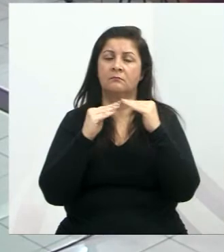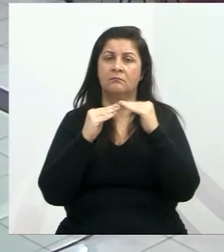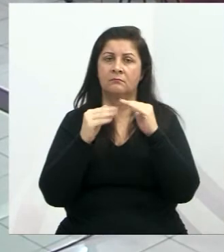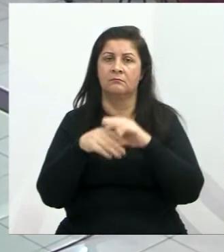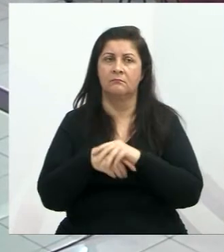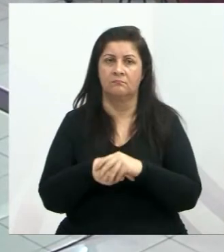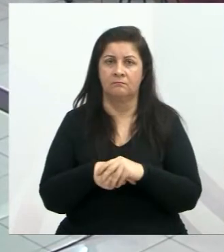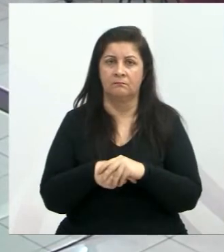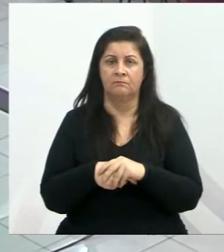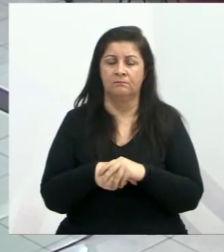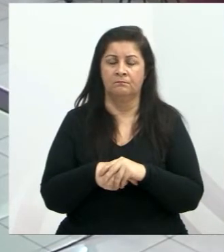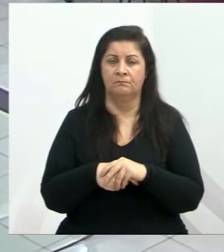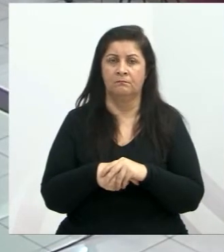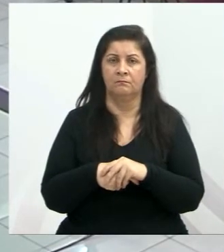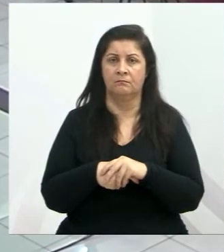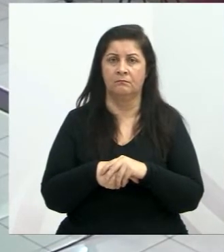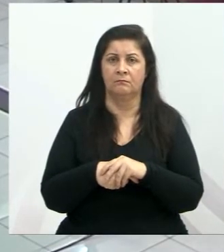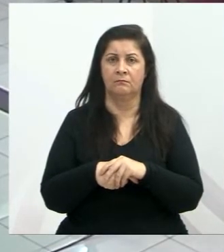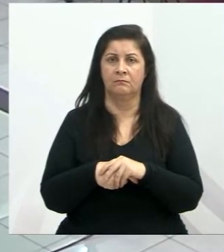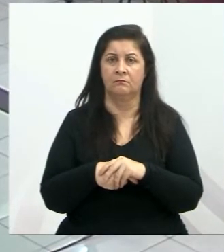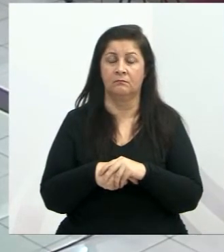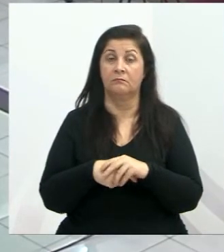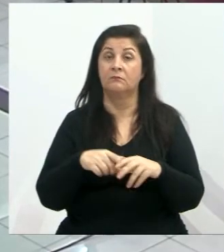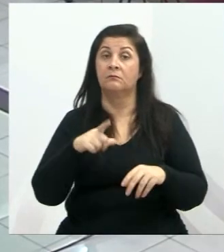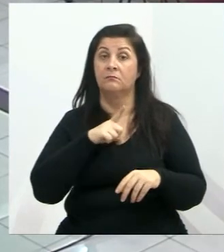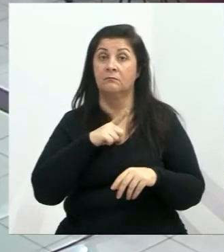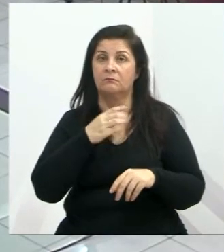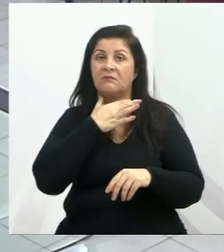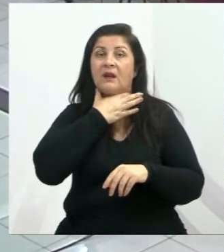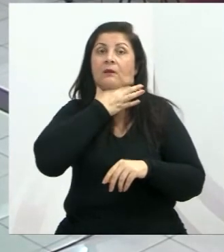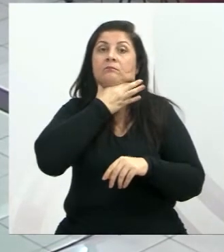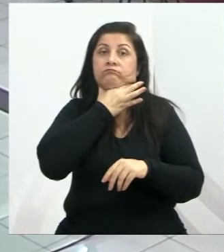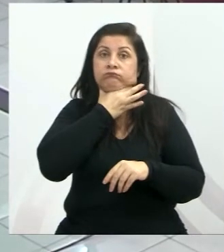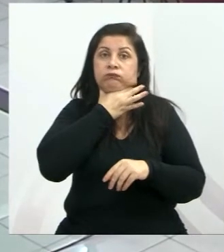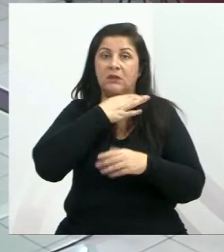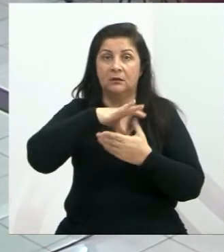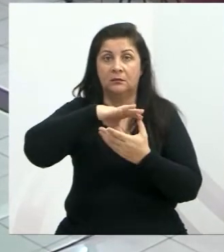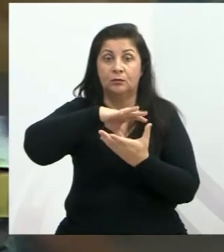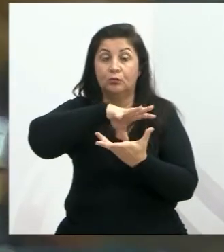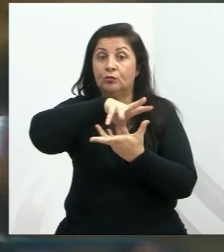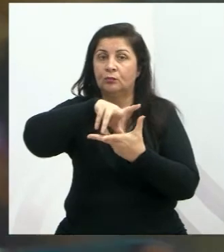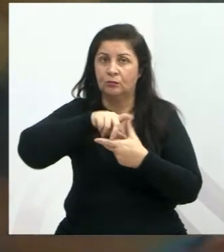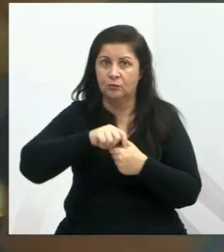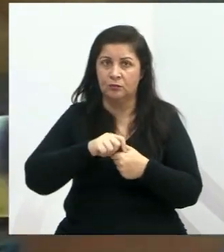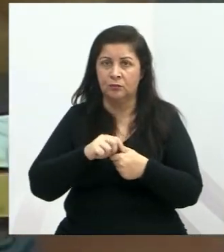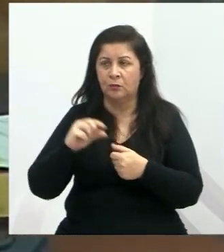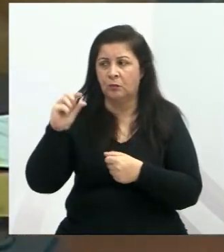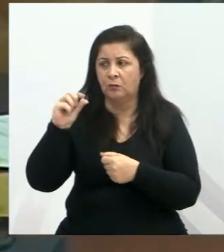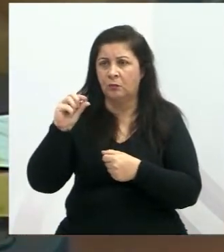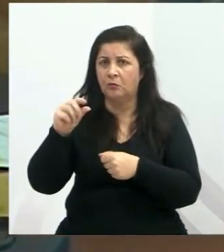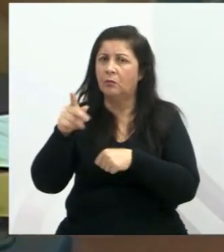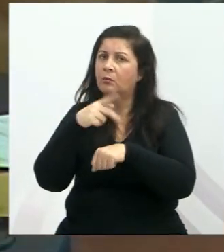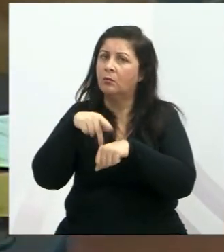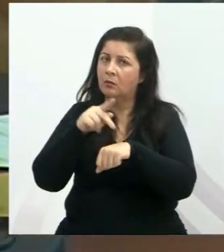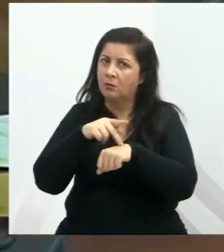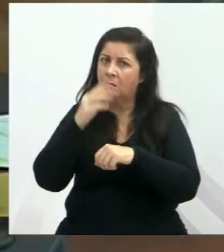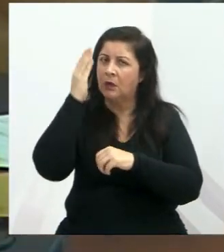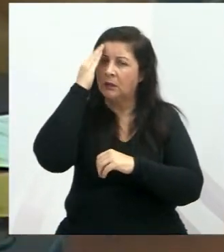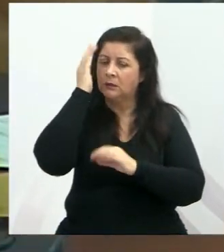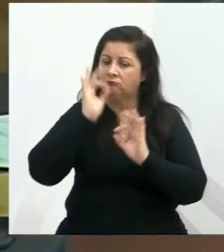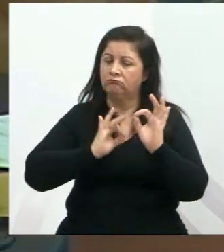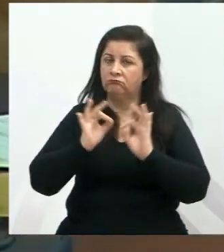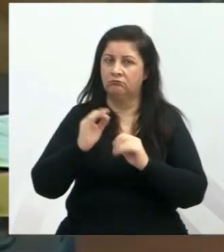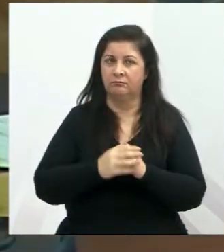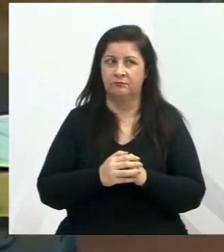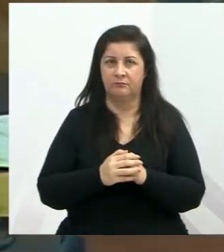seguinte, que na verdade nós temos uma crise mundial e poucos países estão sabendo lidar com ela. E o